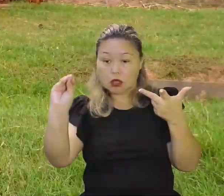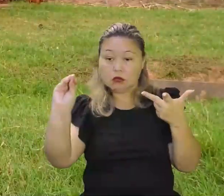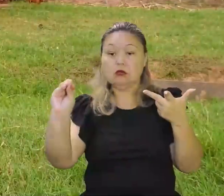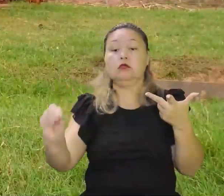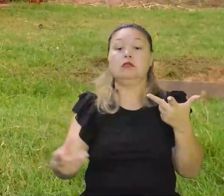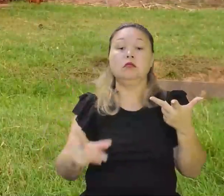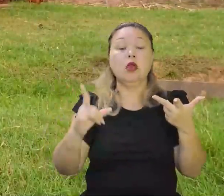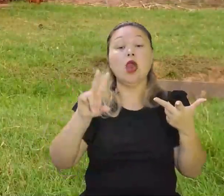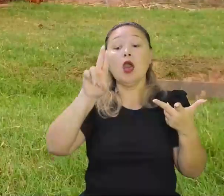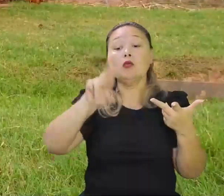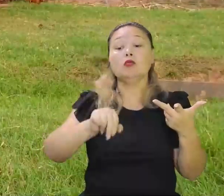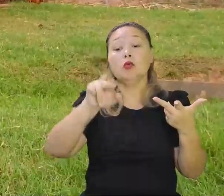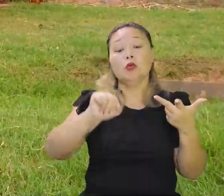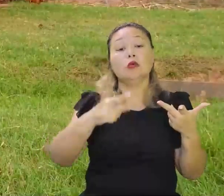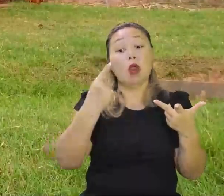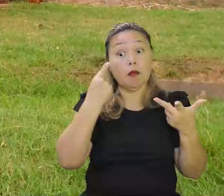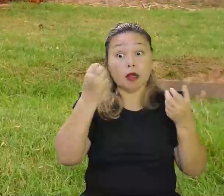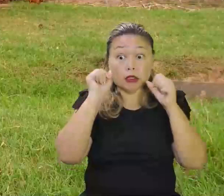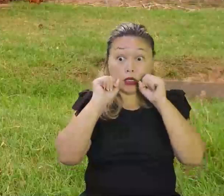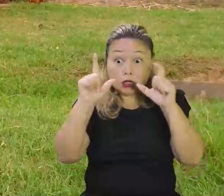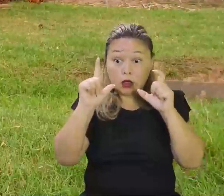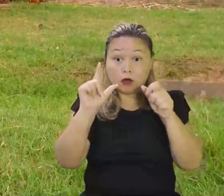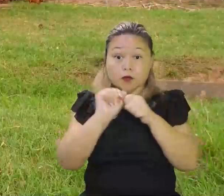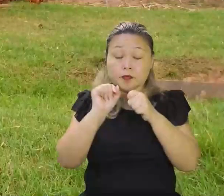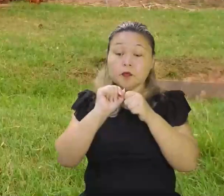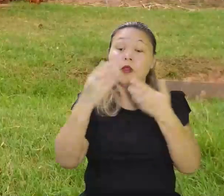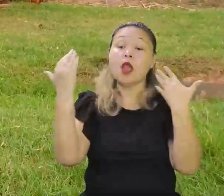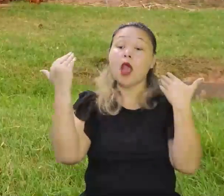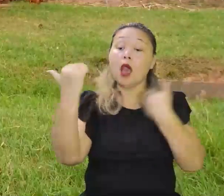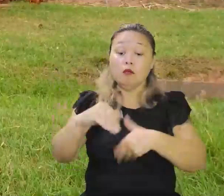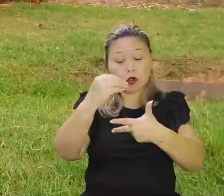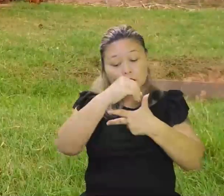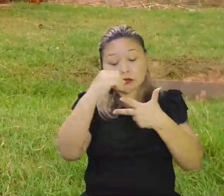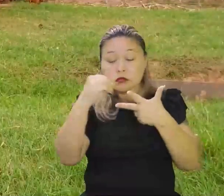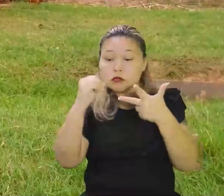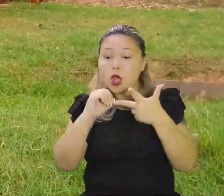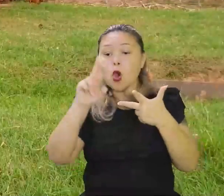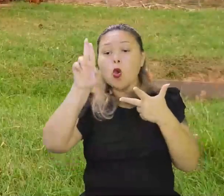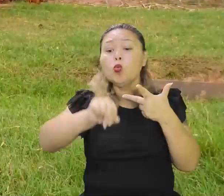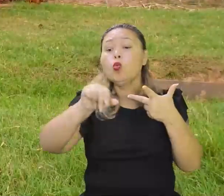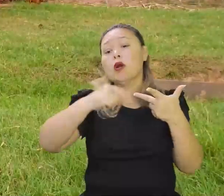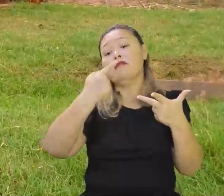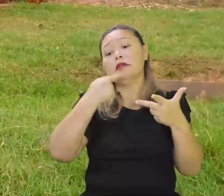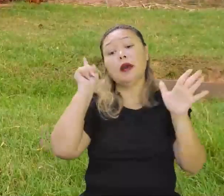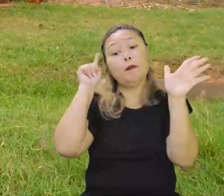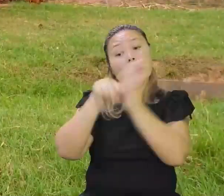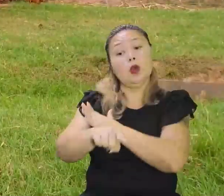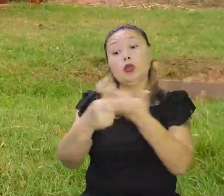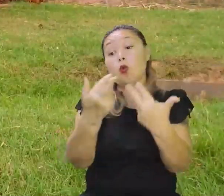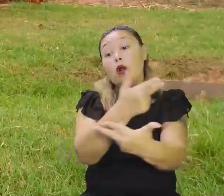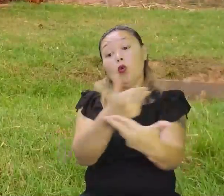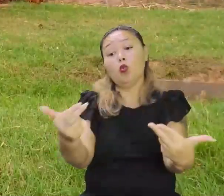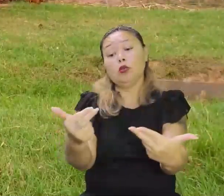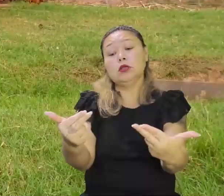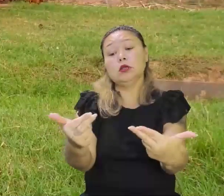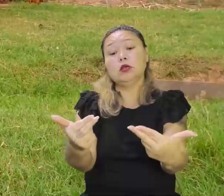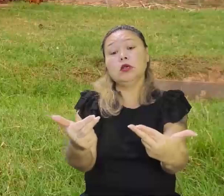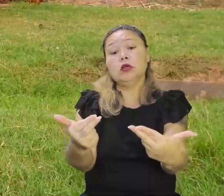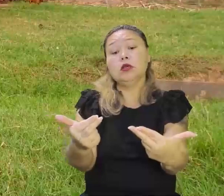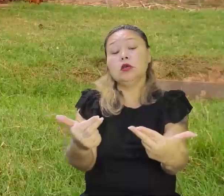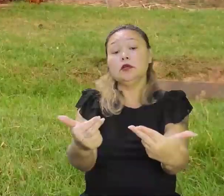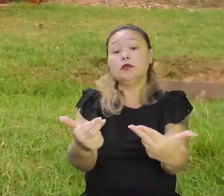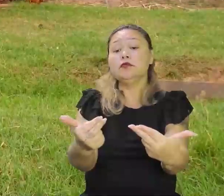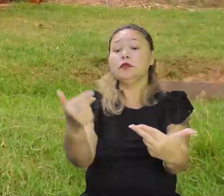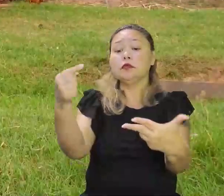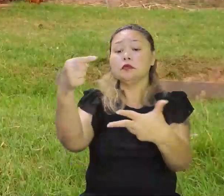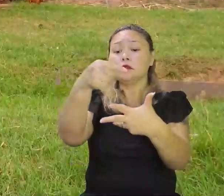Ele nunca, presta atenção, a prova do Enem nunca vai te fazer uma pergunta de alguma coisa, de um desses tópicos que